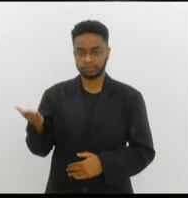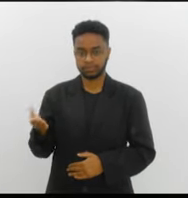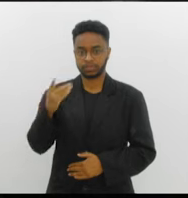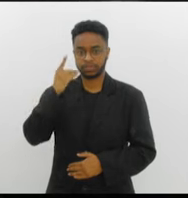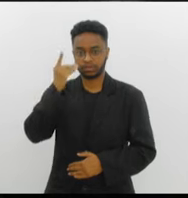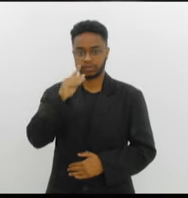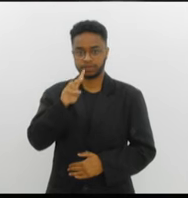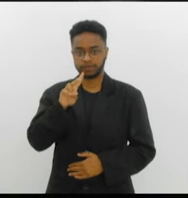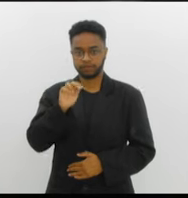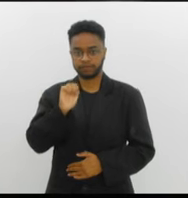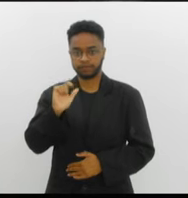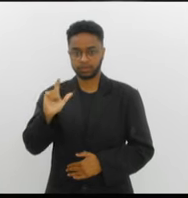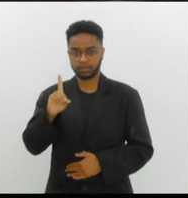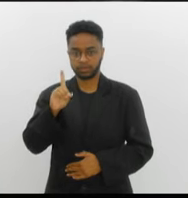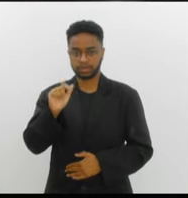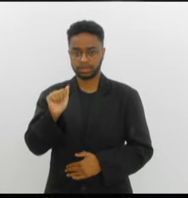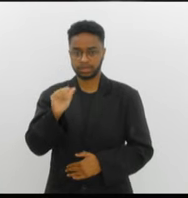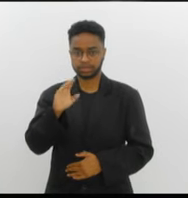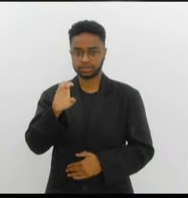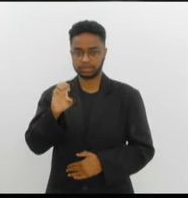deputado Valda Ceasa,